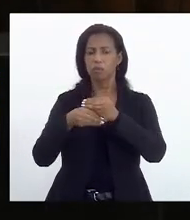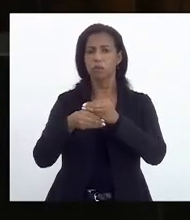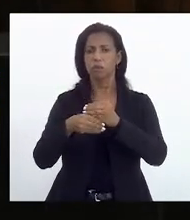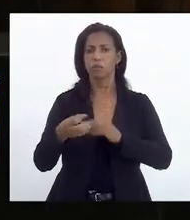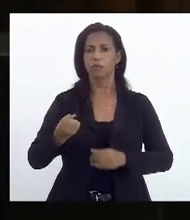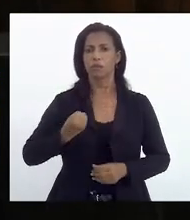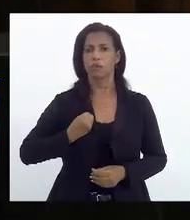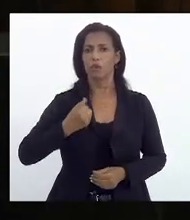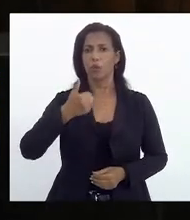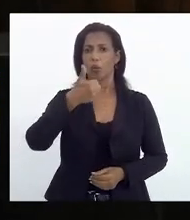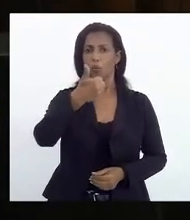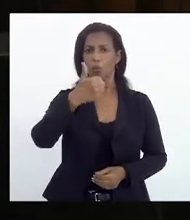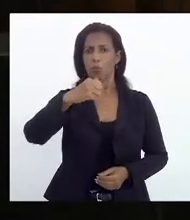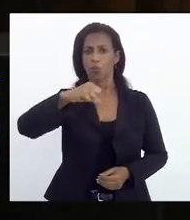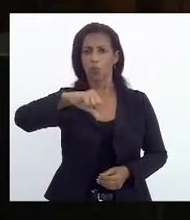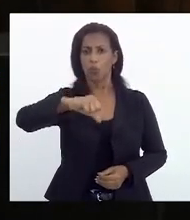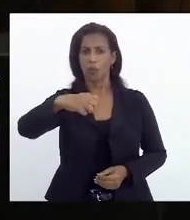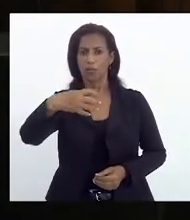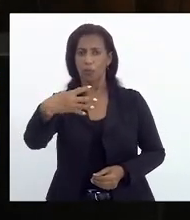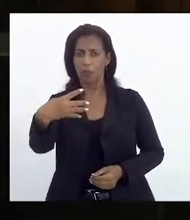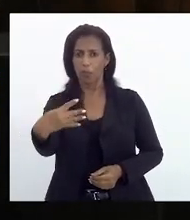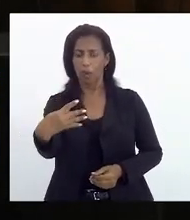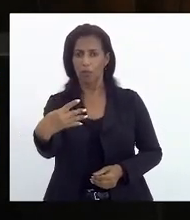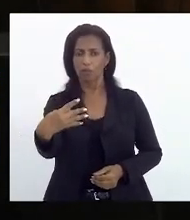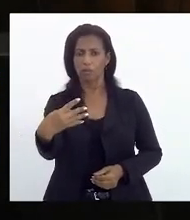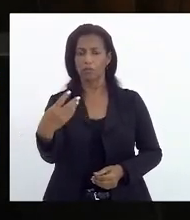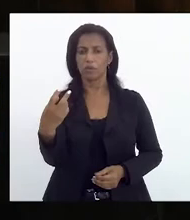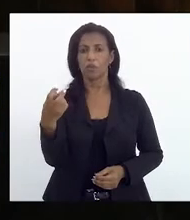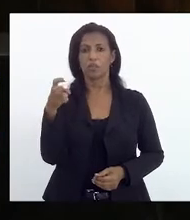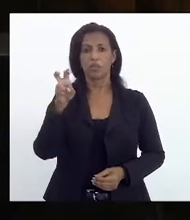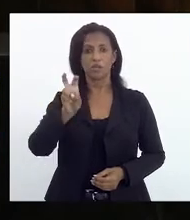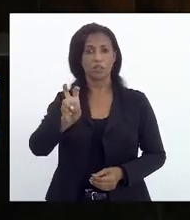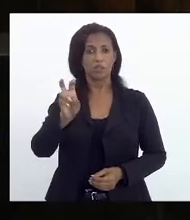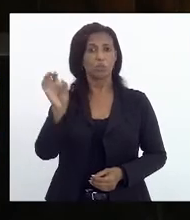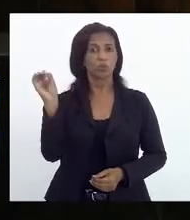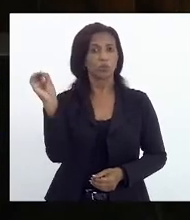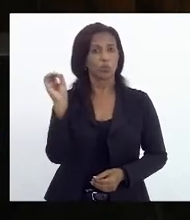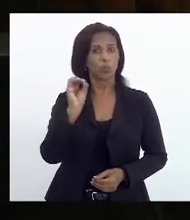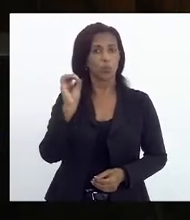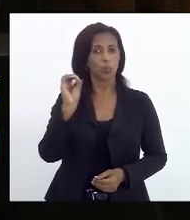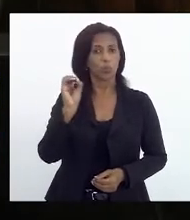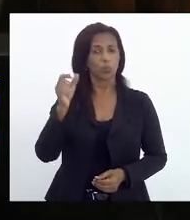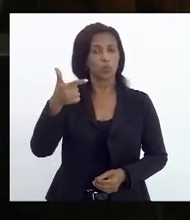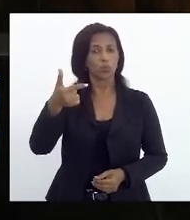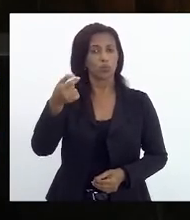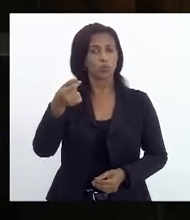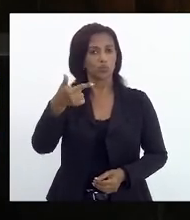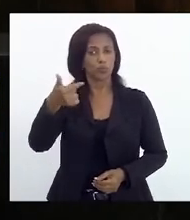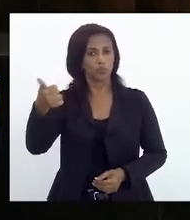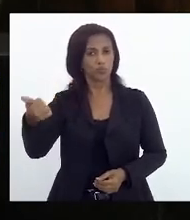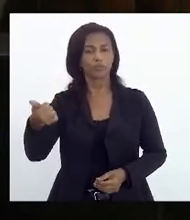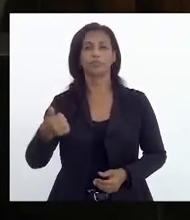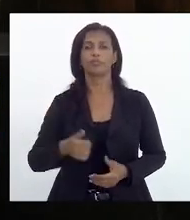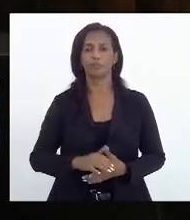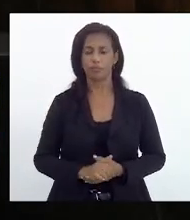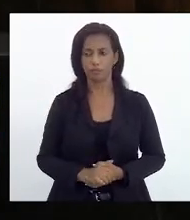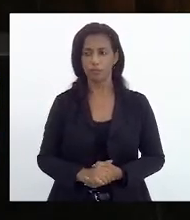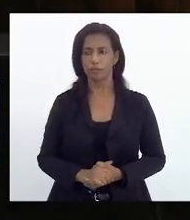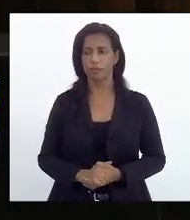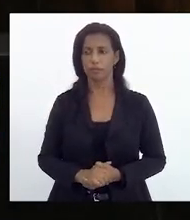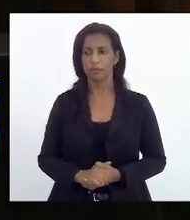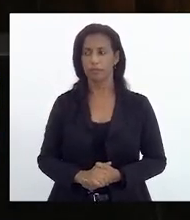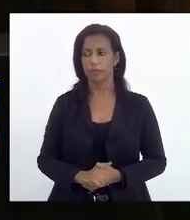nº 194 de cinco de outubro de dois mil e 21